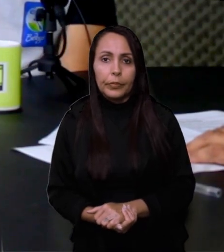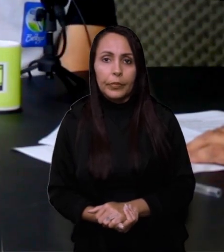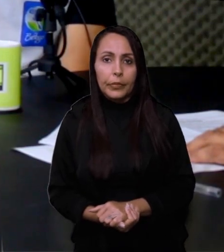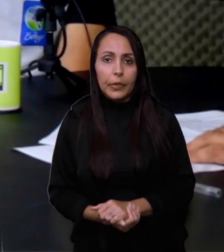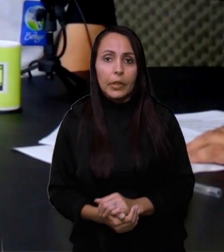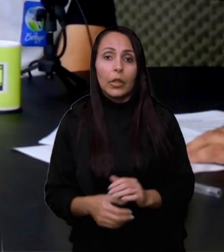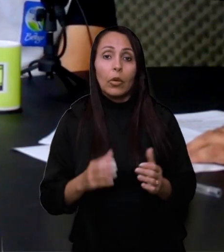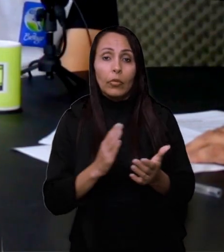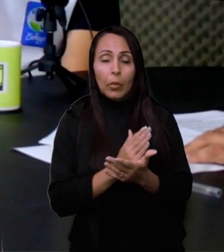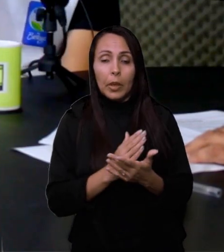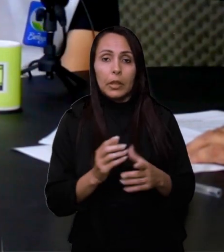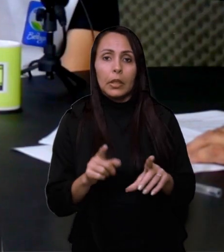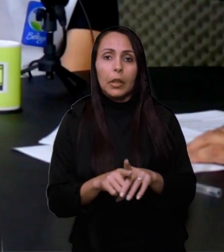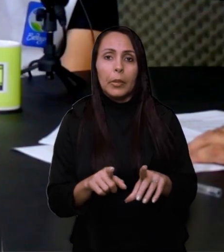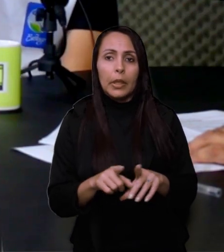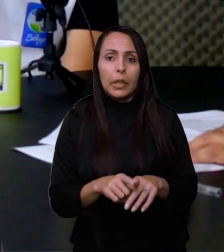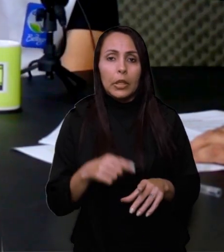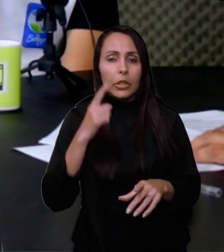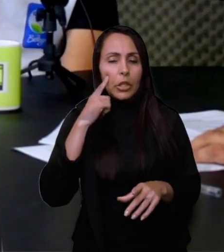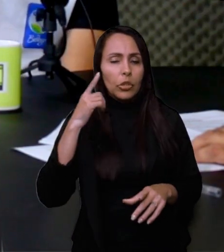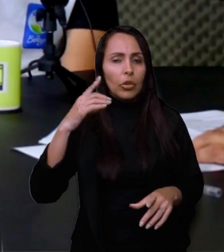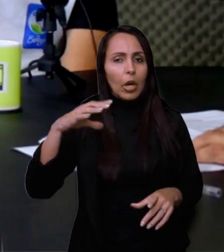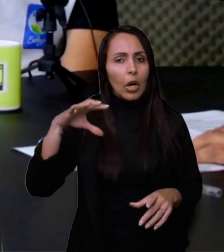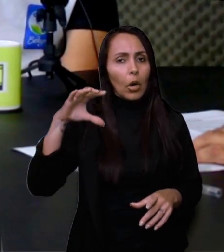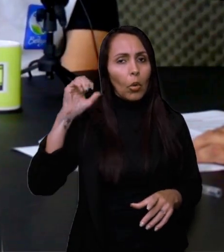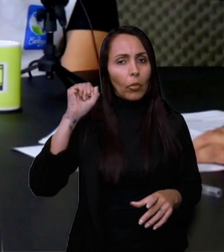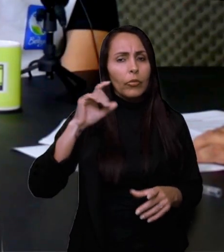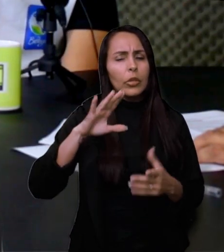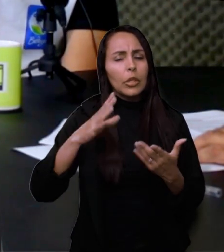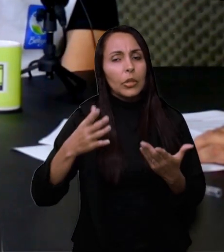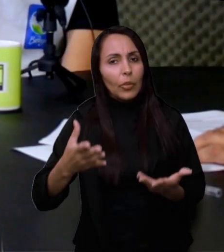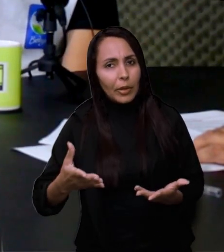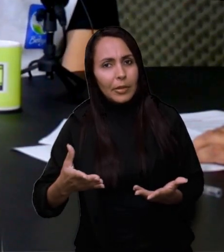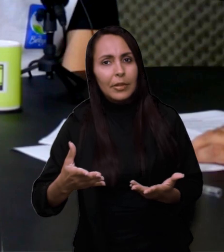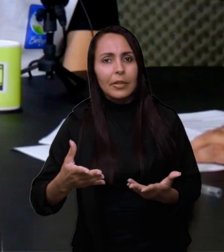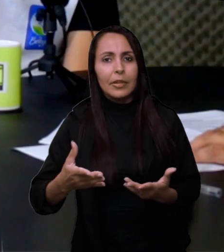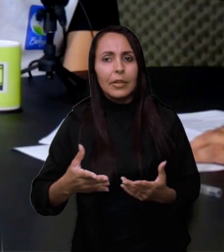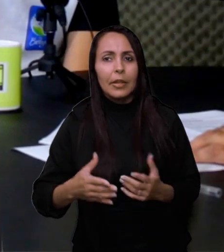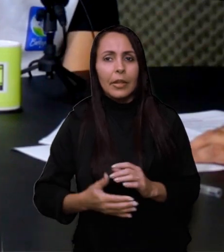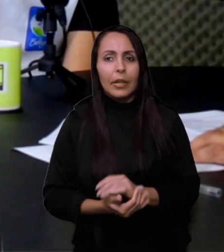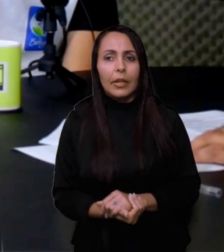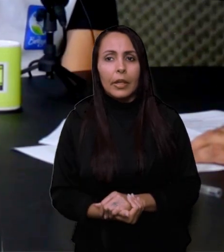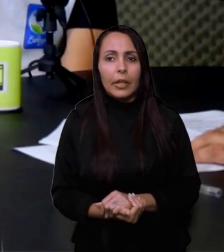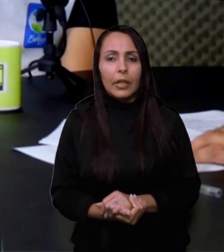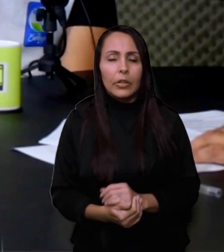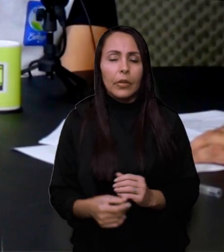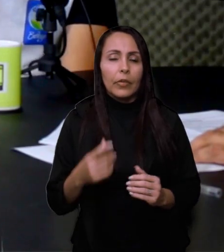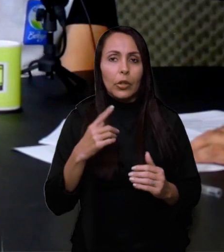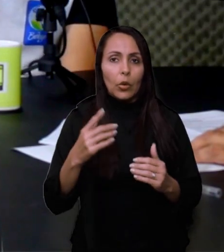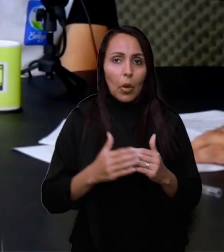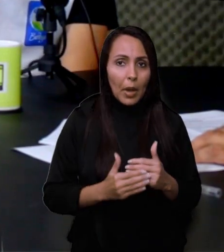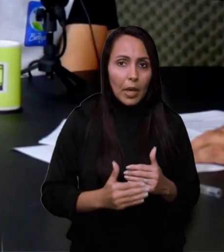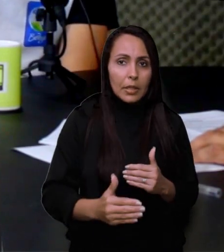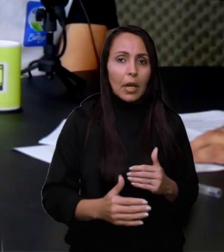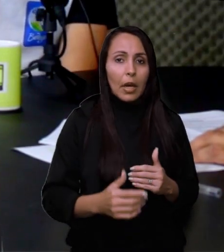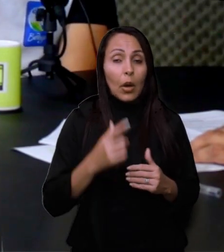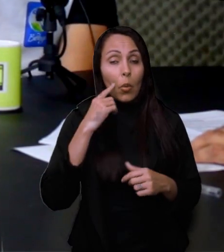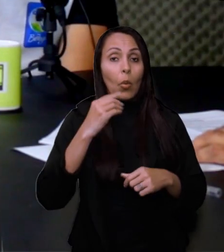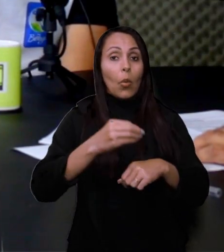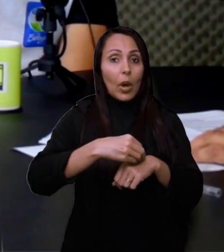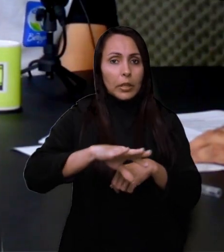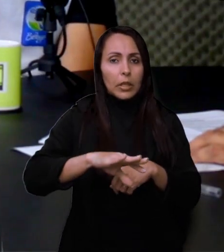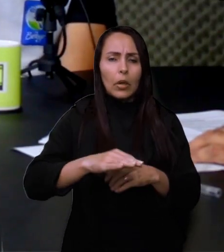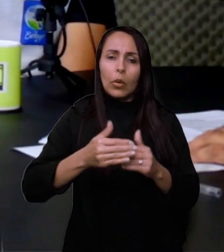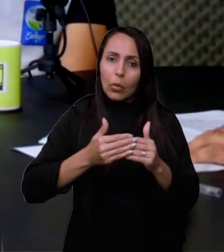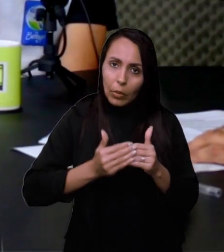alguma forma, pode ser que alguém que esteja me ouvindo aí esteja prestes a começar. Uma dica: